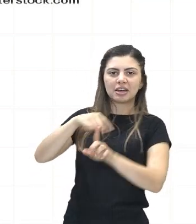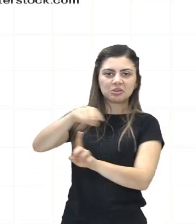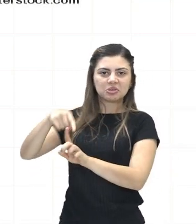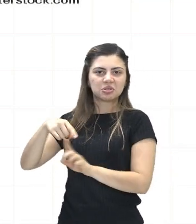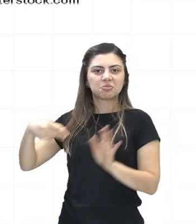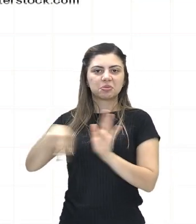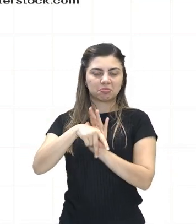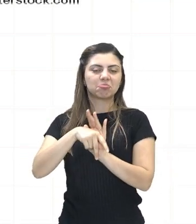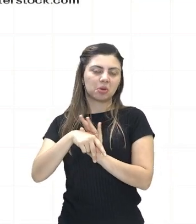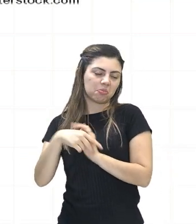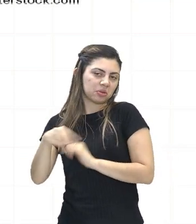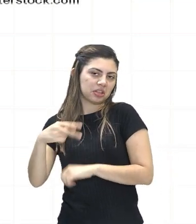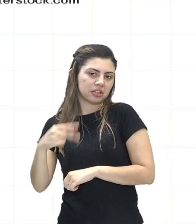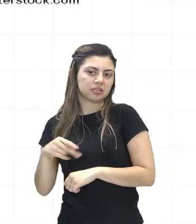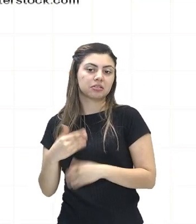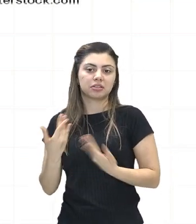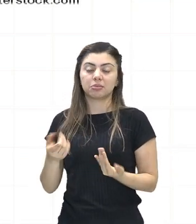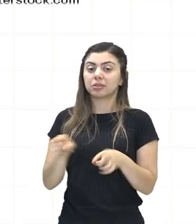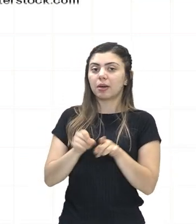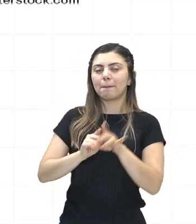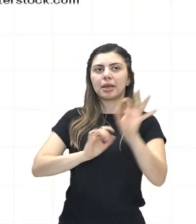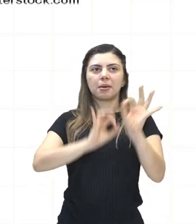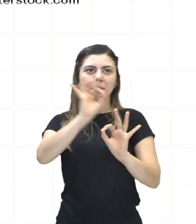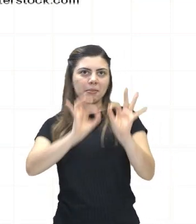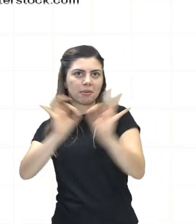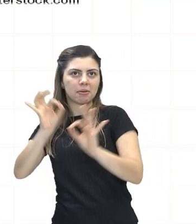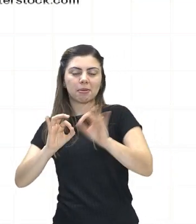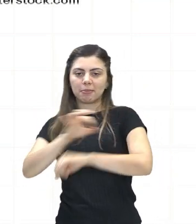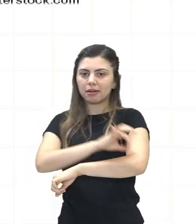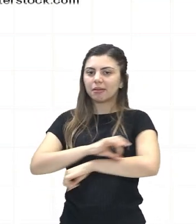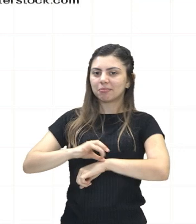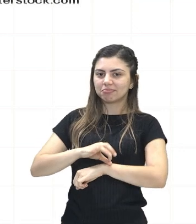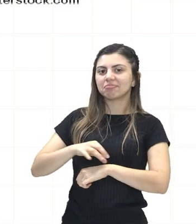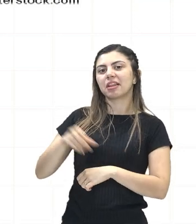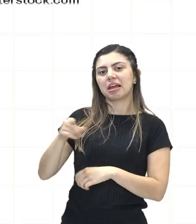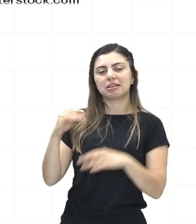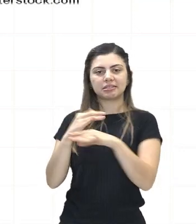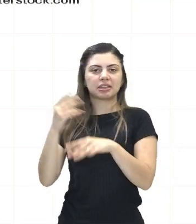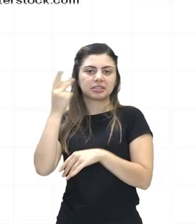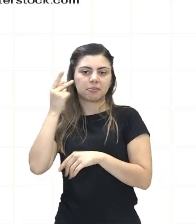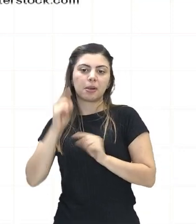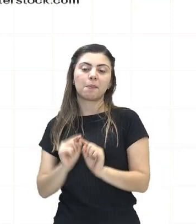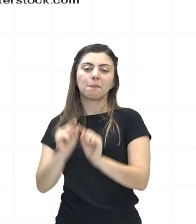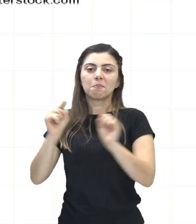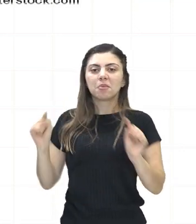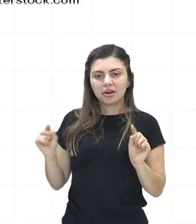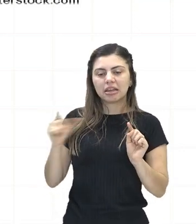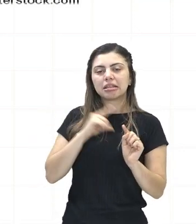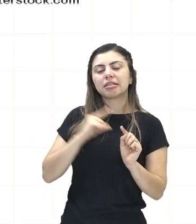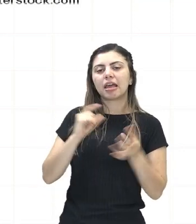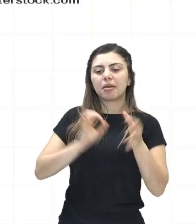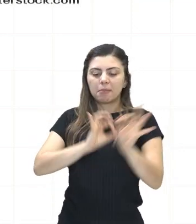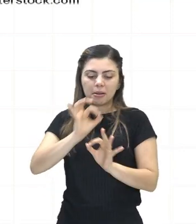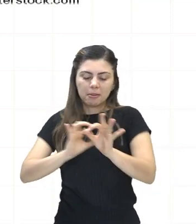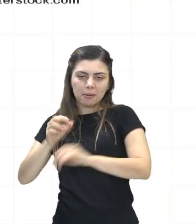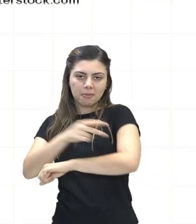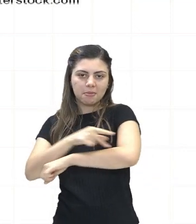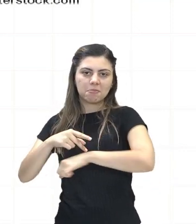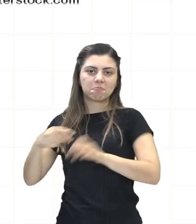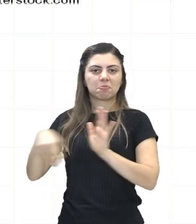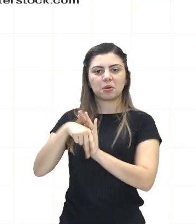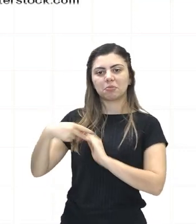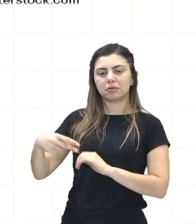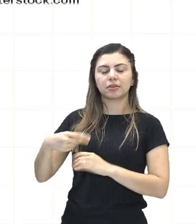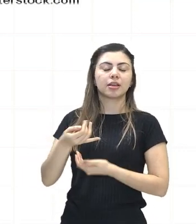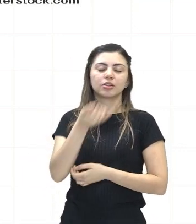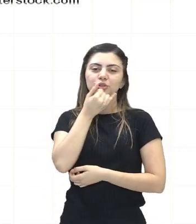típicas, essa ornamentação específica, né? Na cidade de São Paulo, mas com essa ornamentação específica aí. Então isso é muito